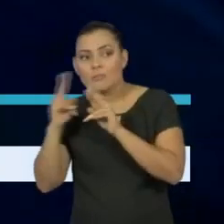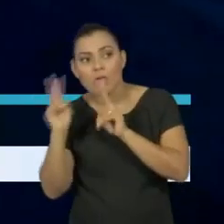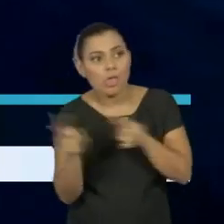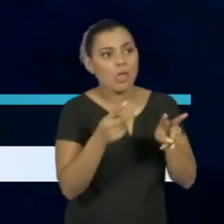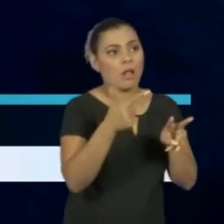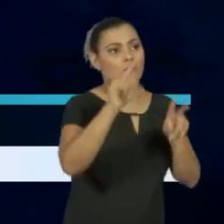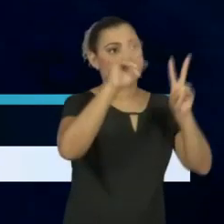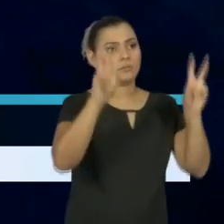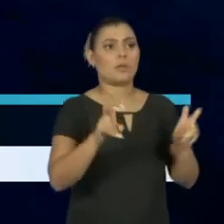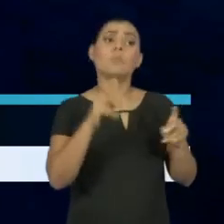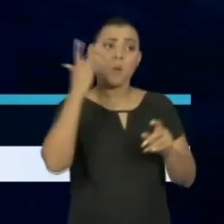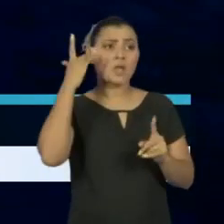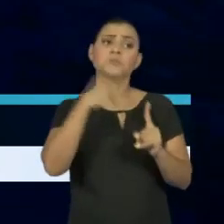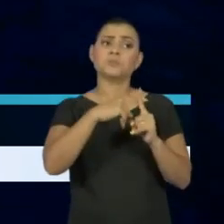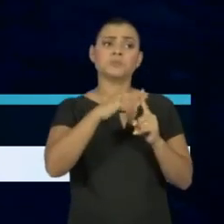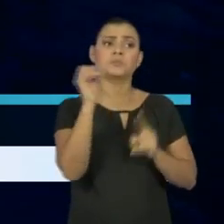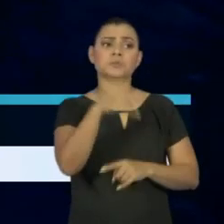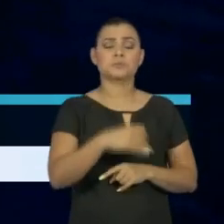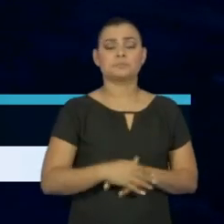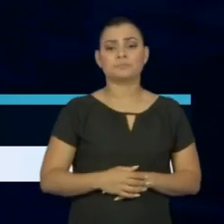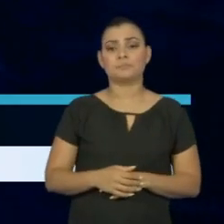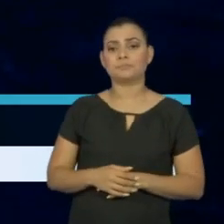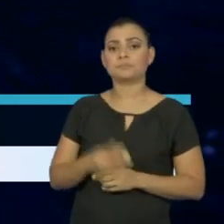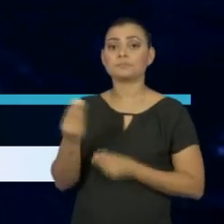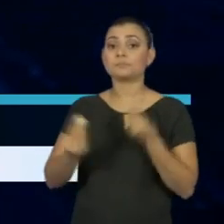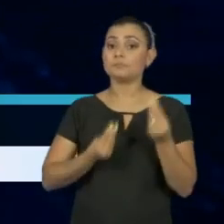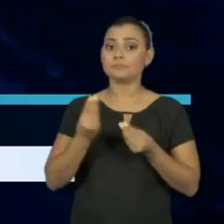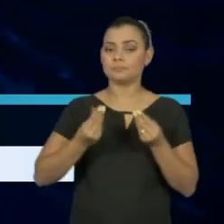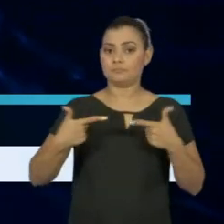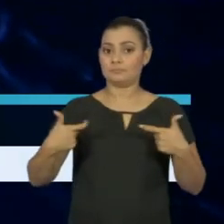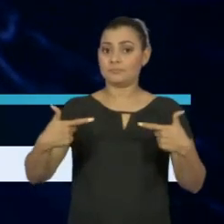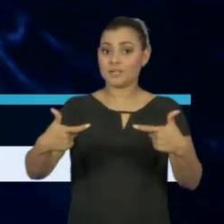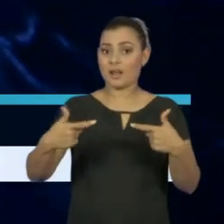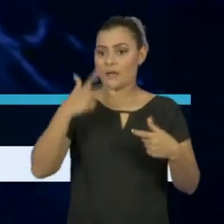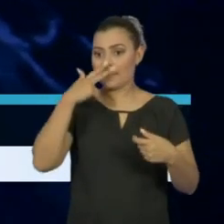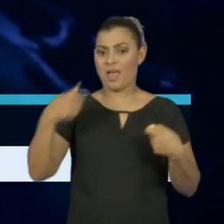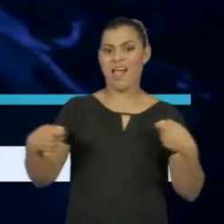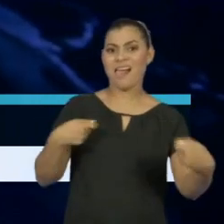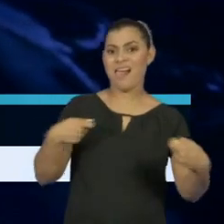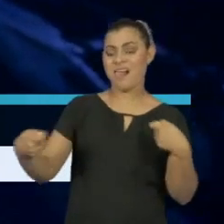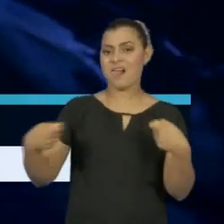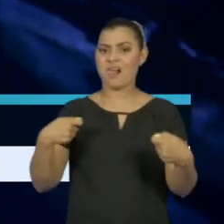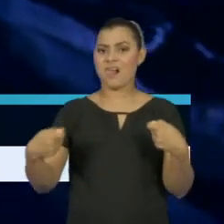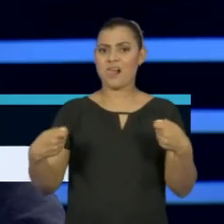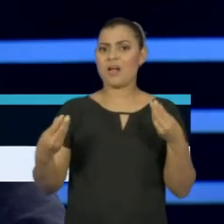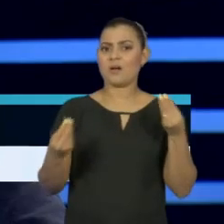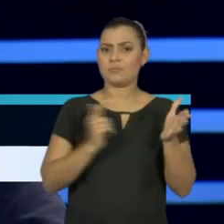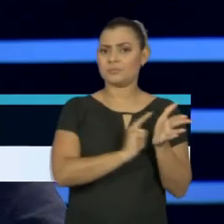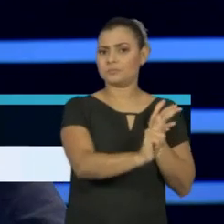Sakamoto, a questão agora é como vai se dar essa iminente guerra, essa ofensiva armada, né?